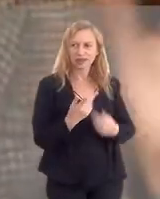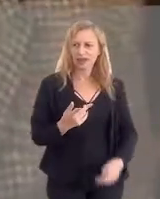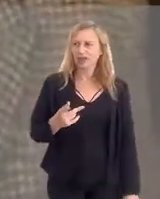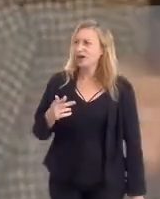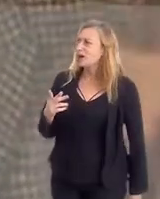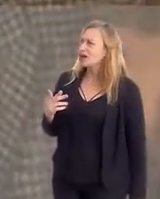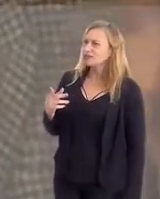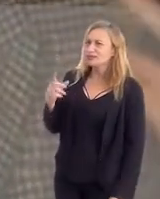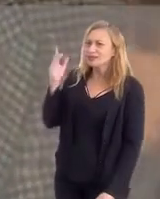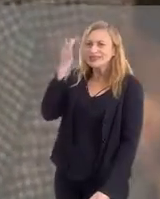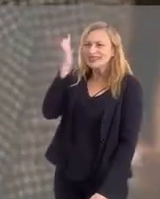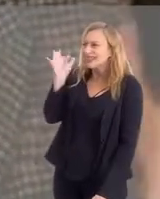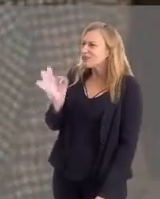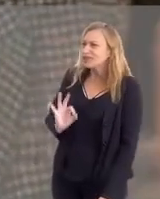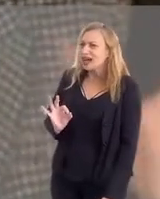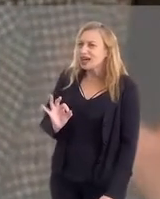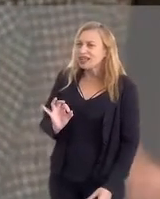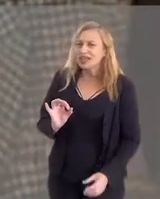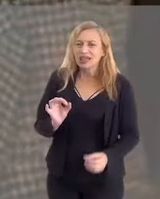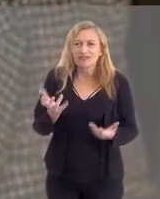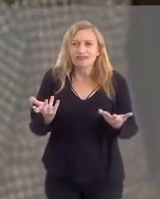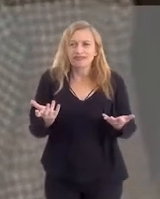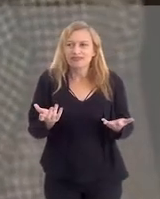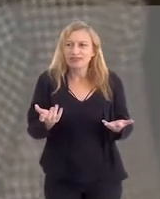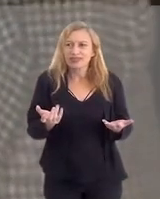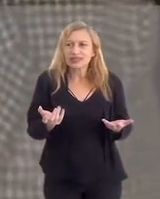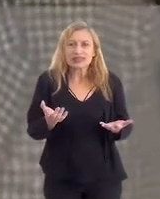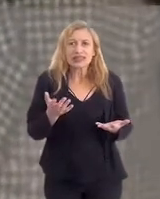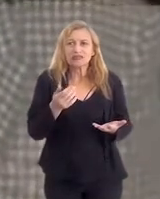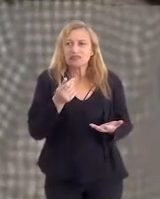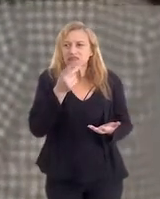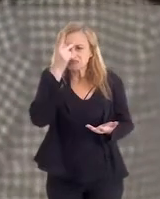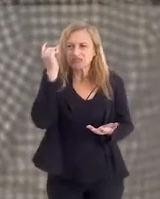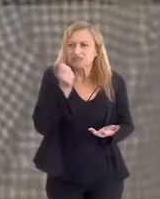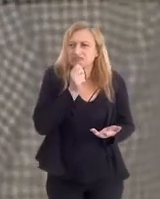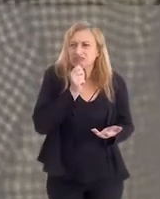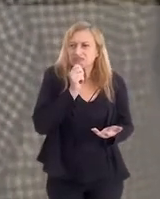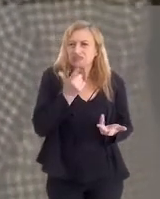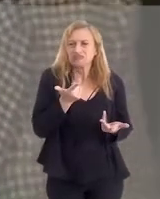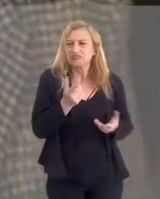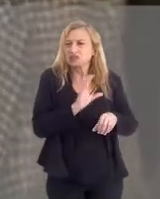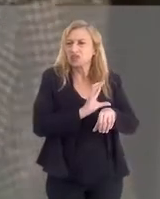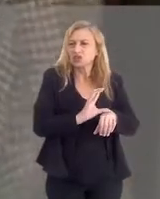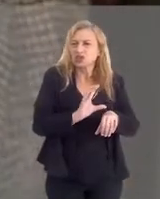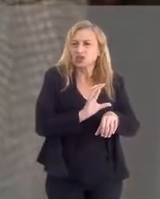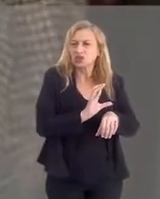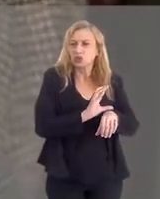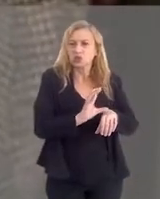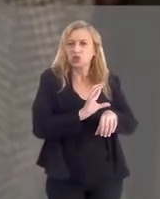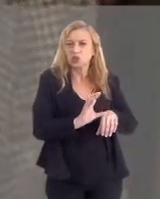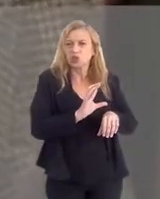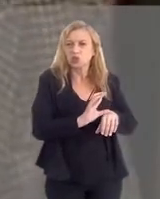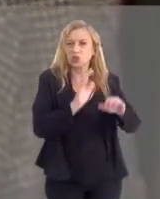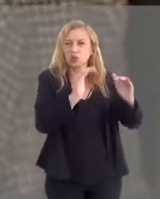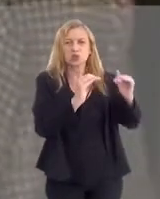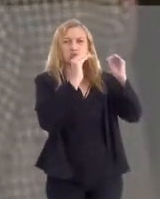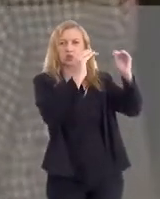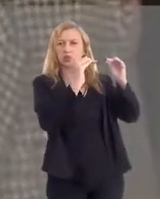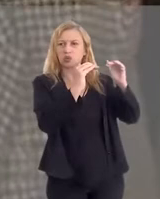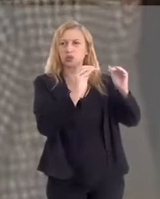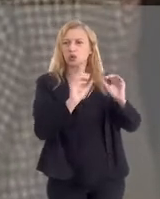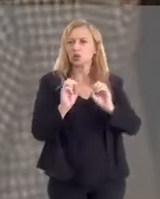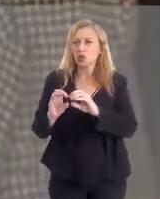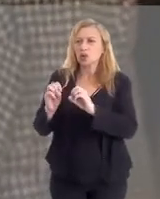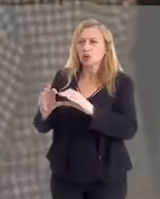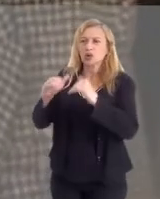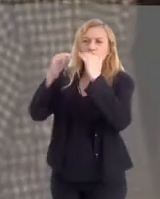família, a galera ficou tentando entender de onde eu tinha tirado essa história, porque ninguém tinha nem curso superior, poucas pessoas tinham